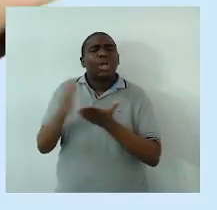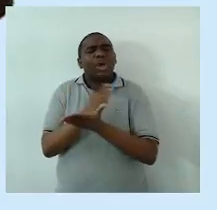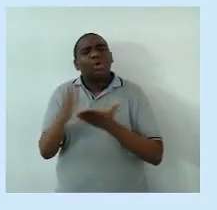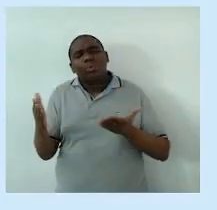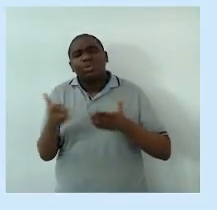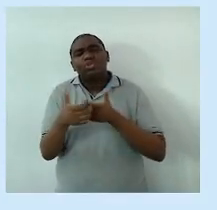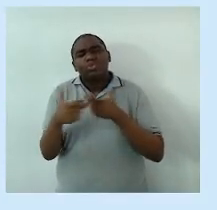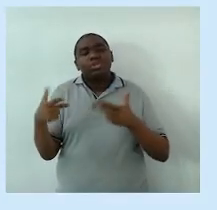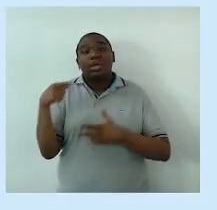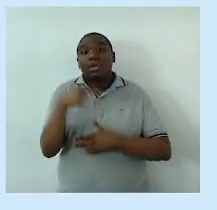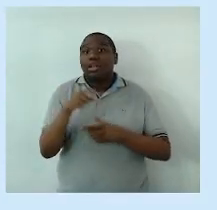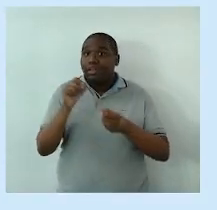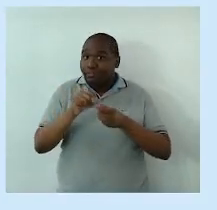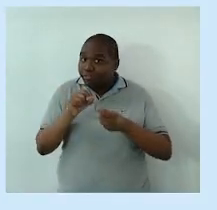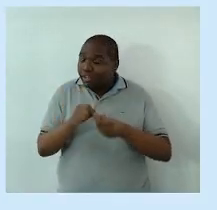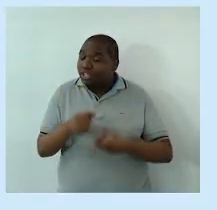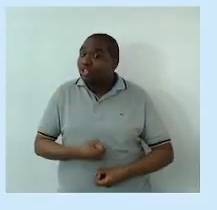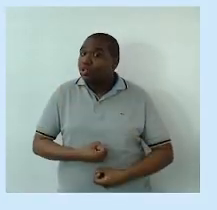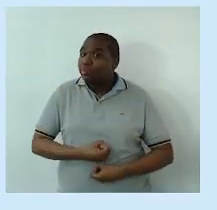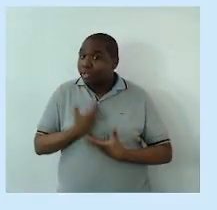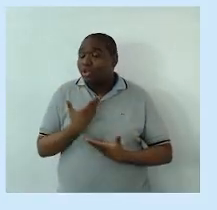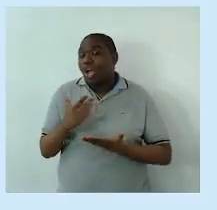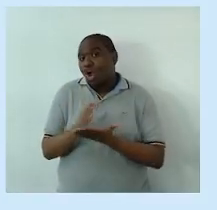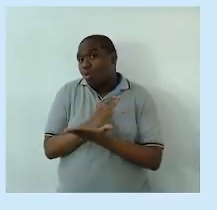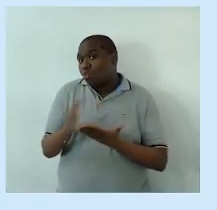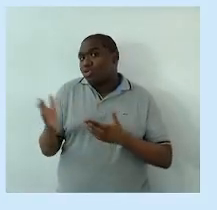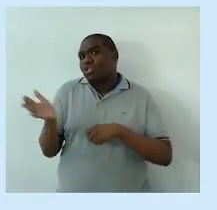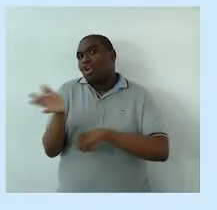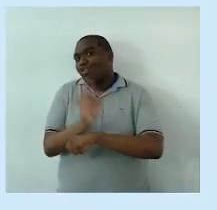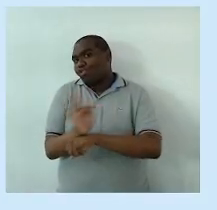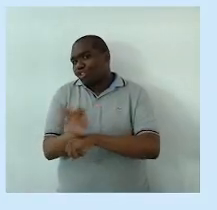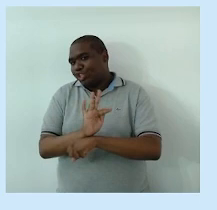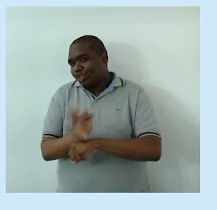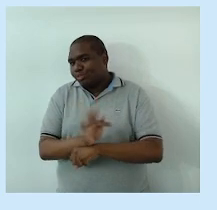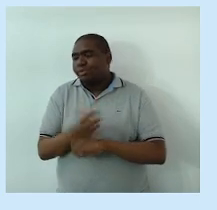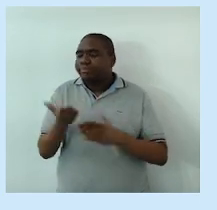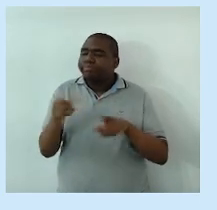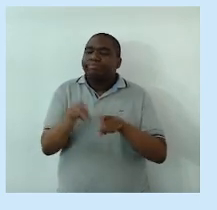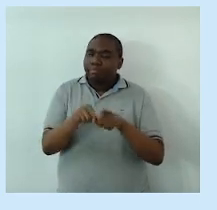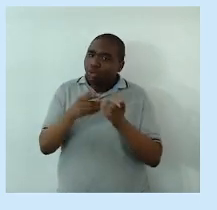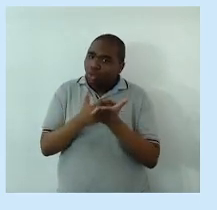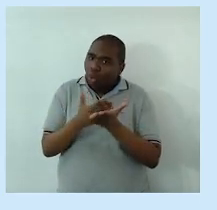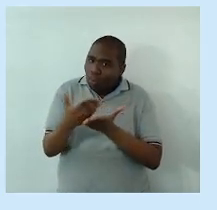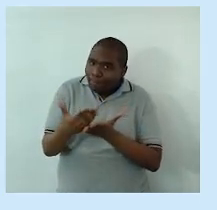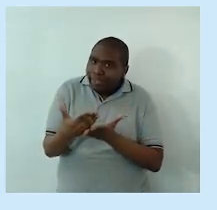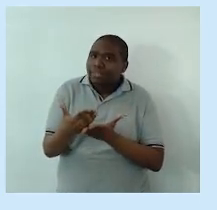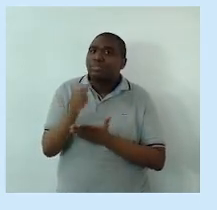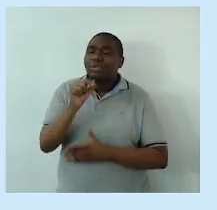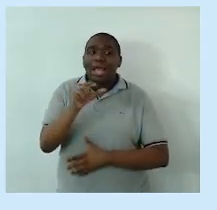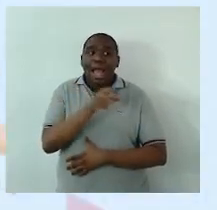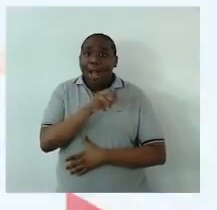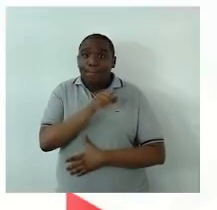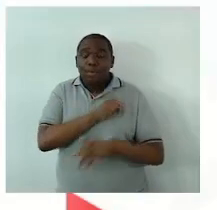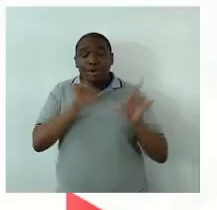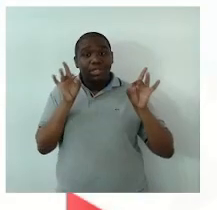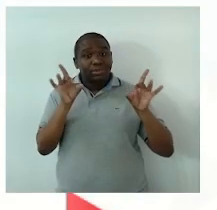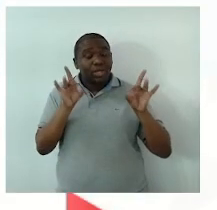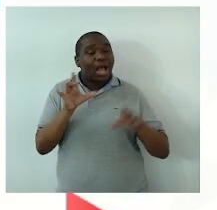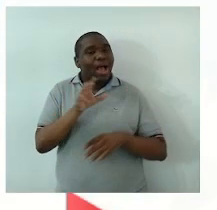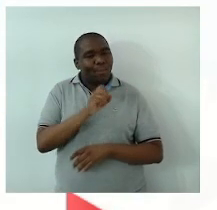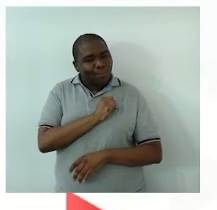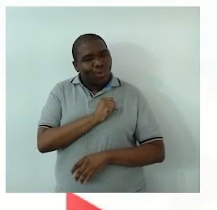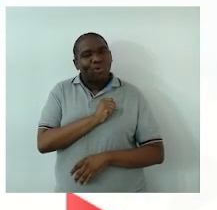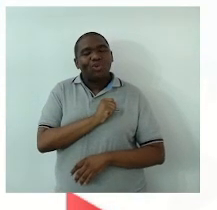Shakespeare, né, que inspiraram alguns filmes. Começando, né, por Amor, Sublime Amor, West